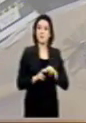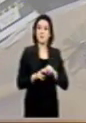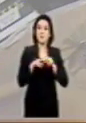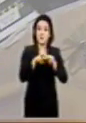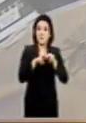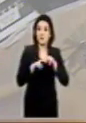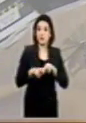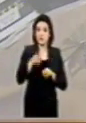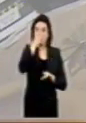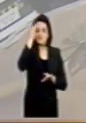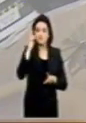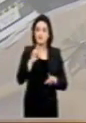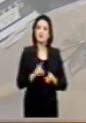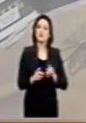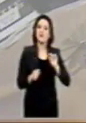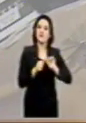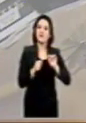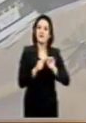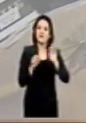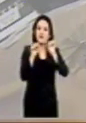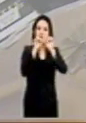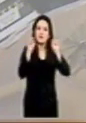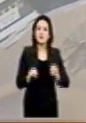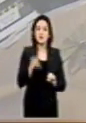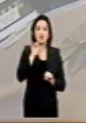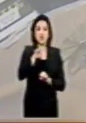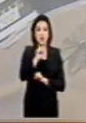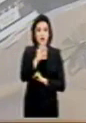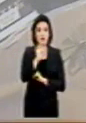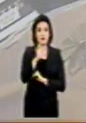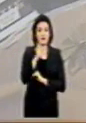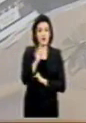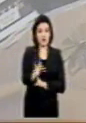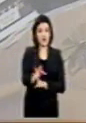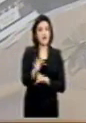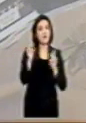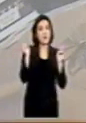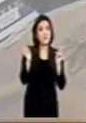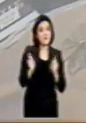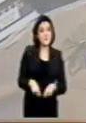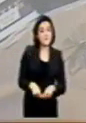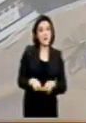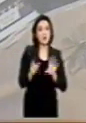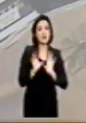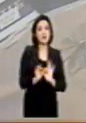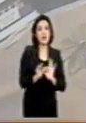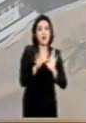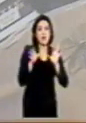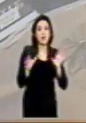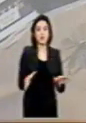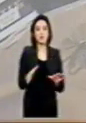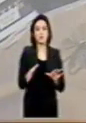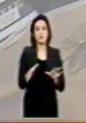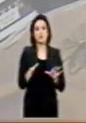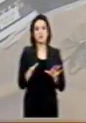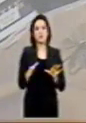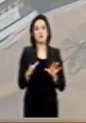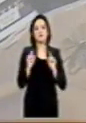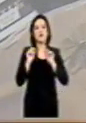e criou um sistema em que apenas o Supremo Tribunal Federal poderia autorizar tal